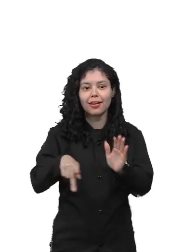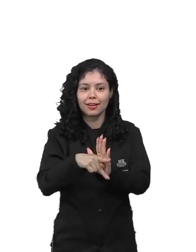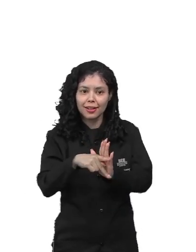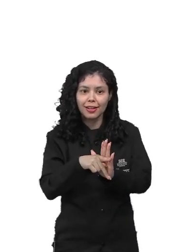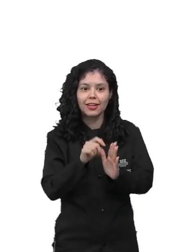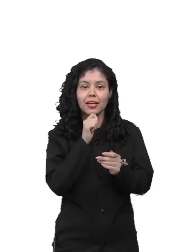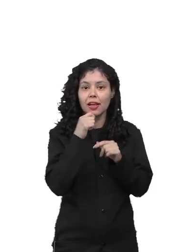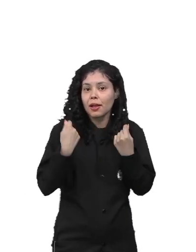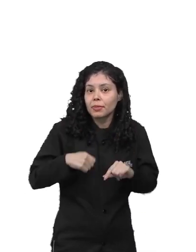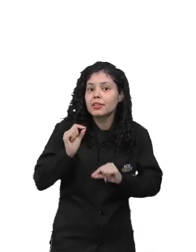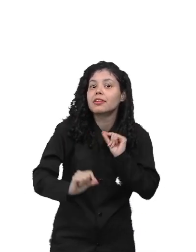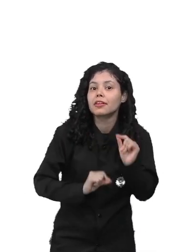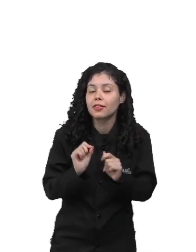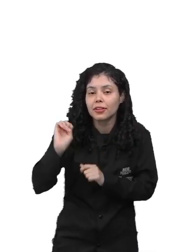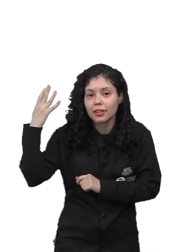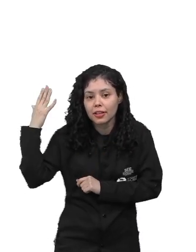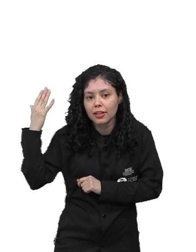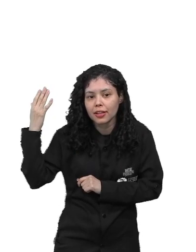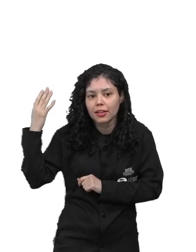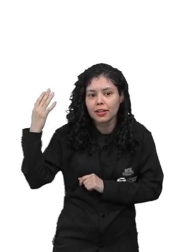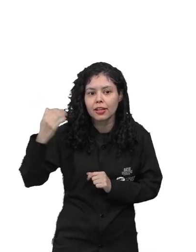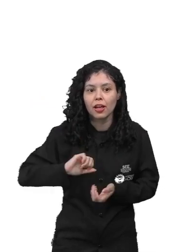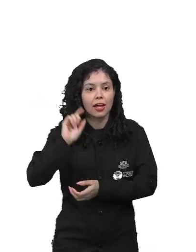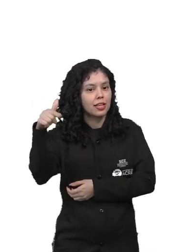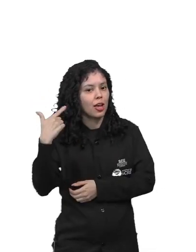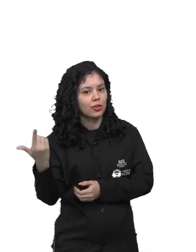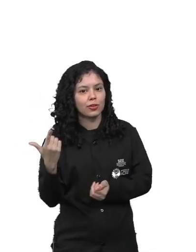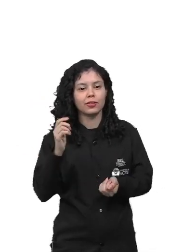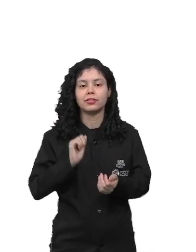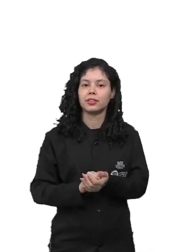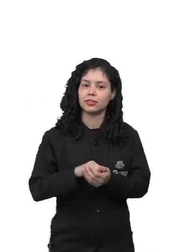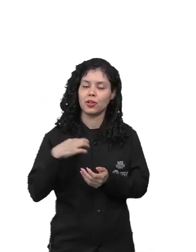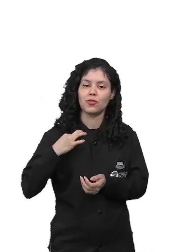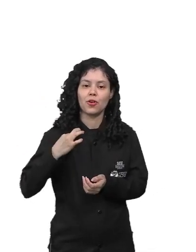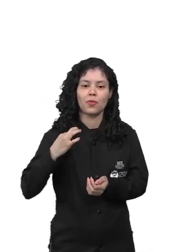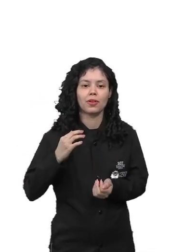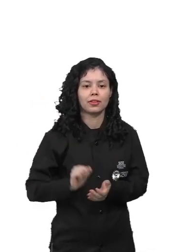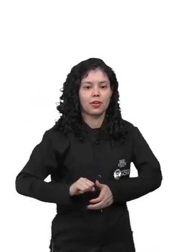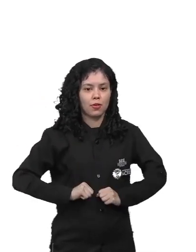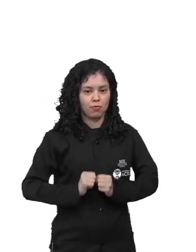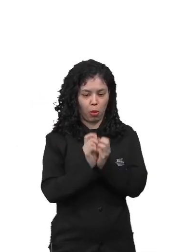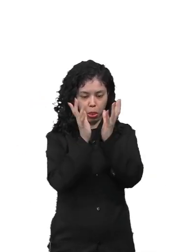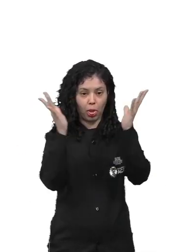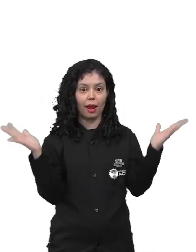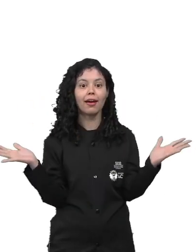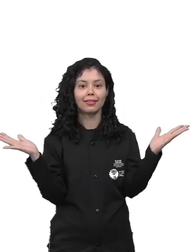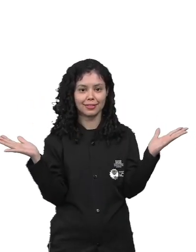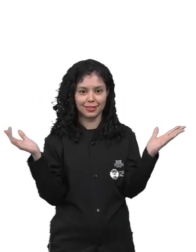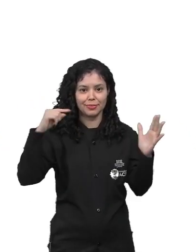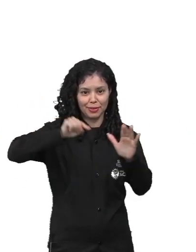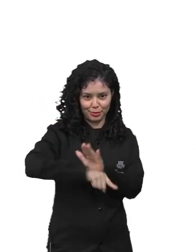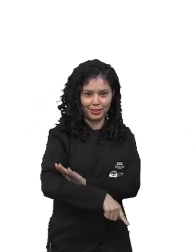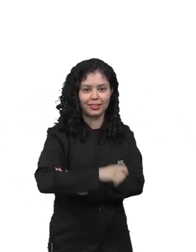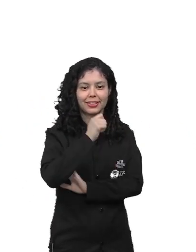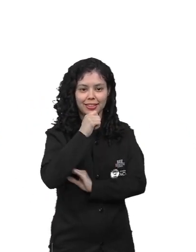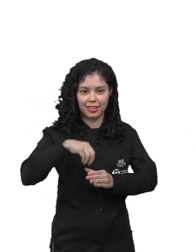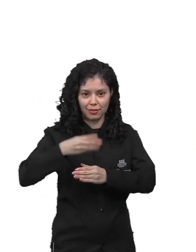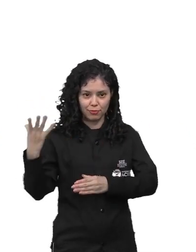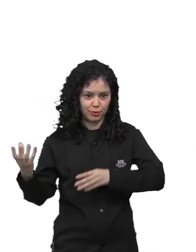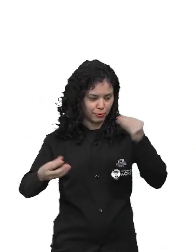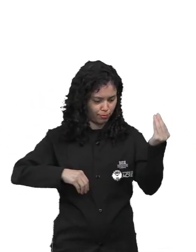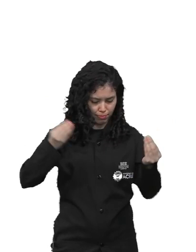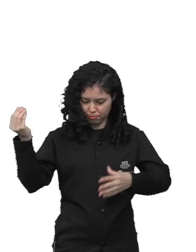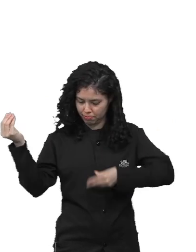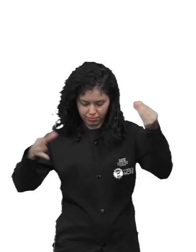cesto de roupas, o que precisa acontecer? Essas outras meias, essas roupas, elas precisam dar lugar ali para o Garfield. Então, ali,